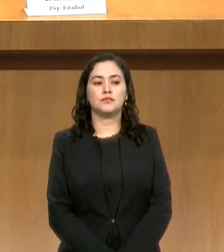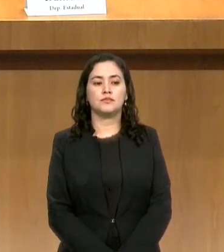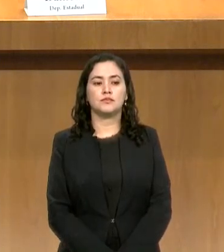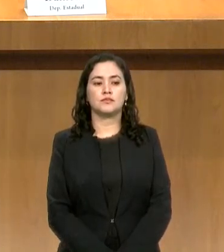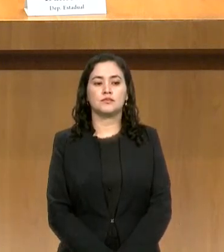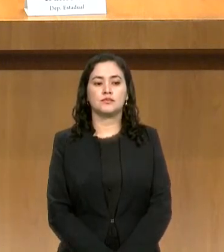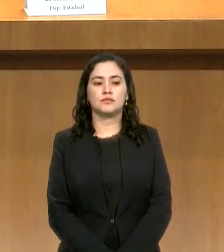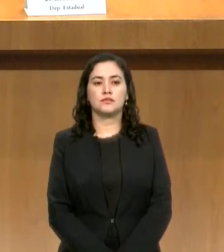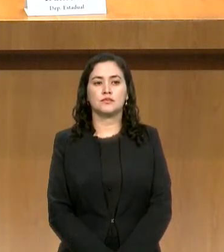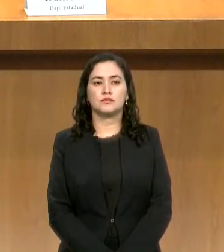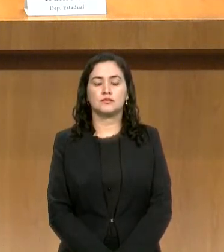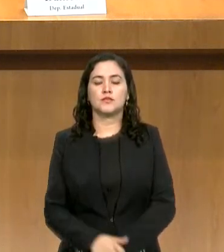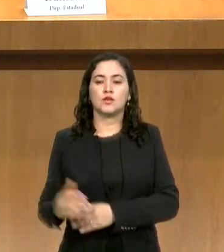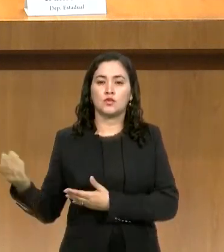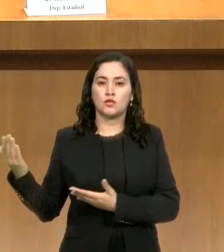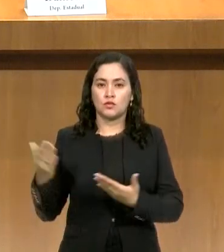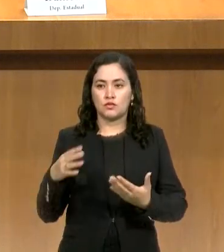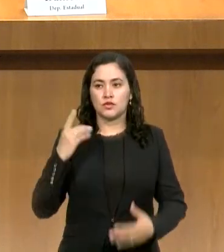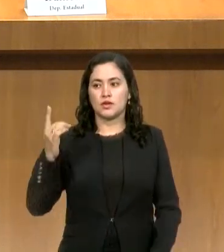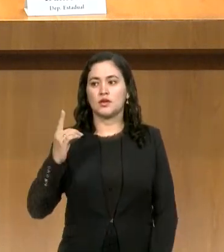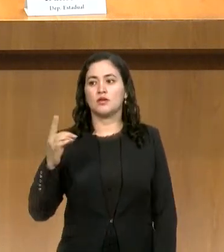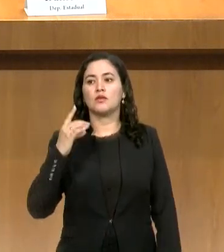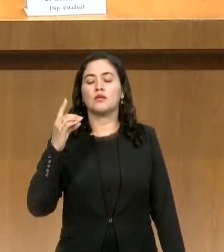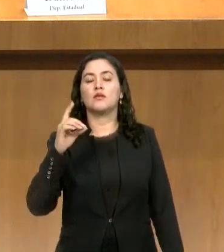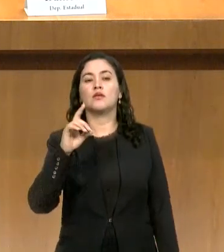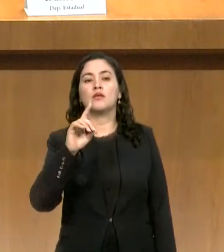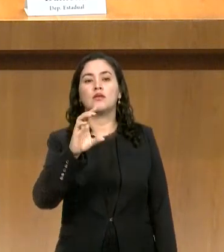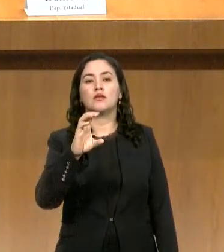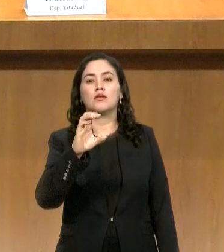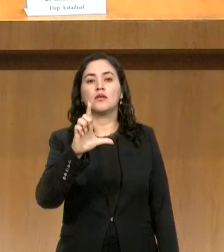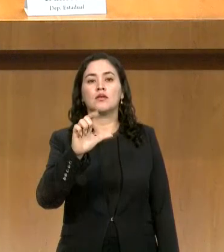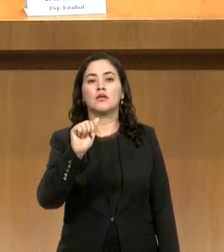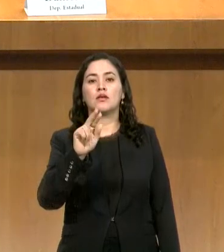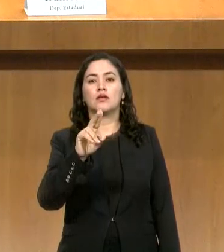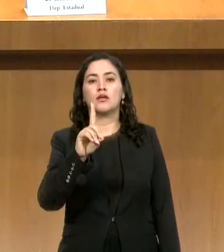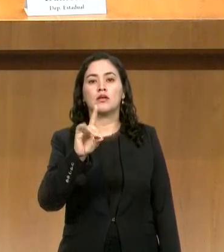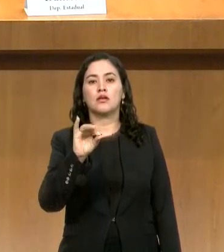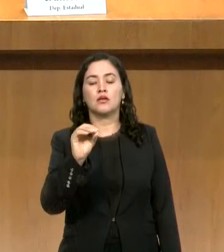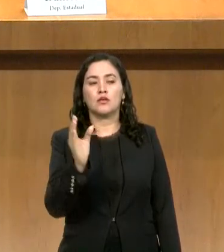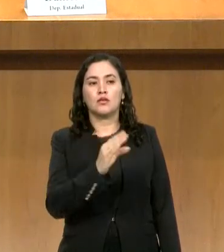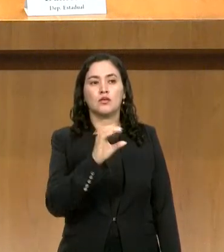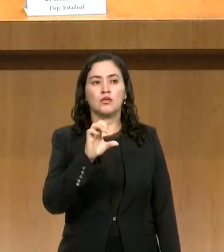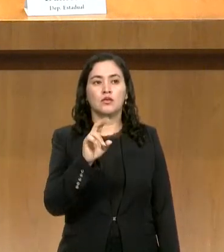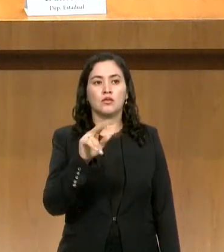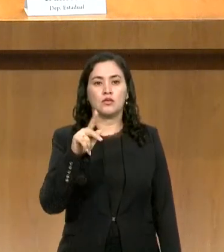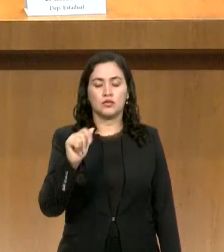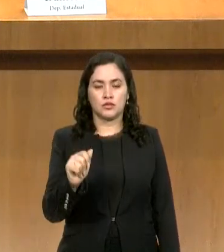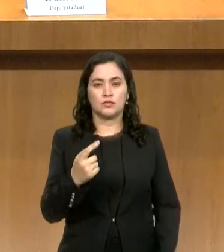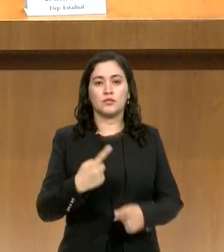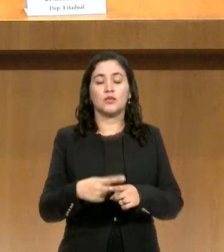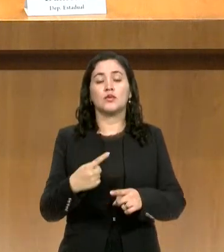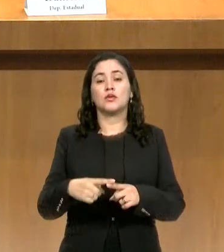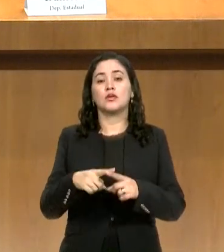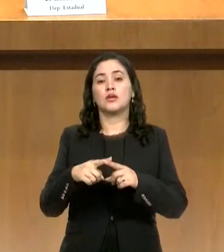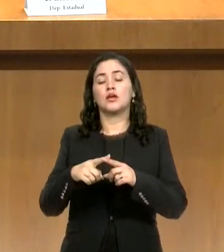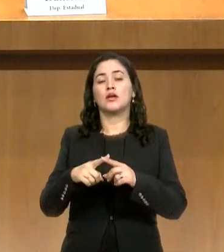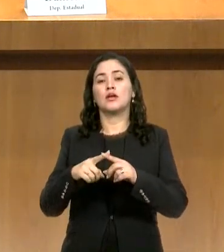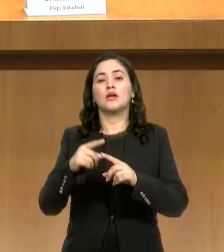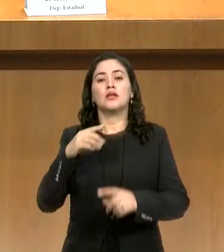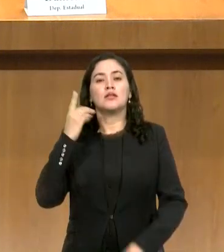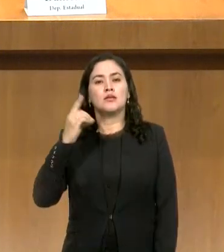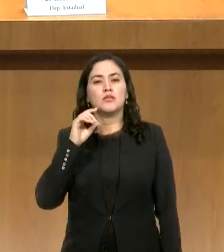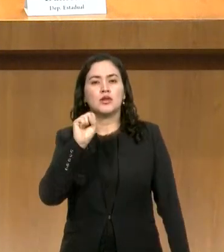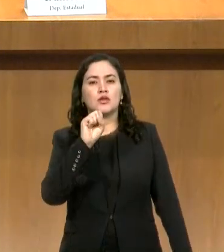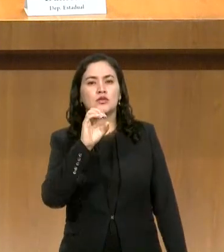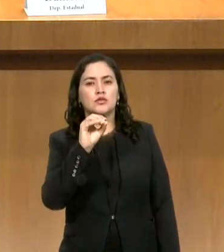Passo a palavra para o deputado Cláudio Cunha, porque a deputada Solange Almeida declinou da fala. Deputado Cláudio Cunha,